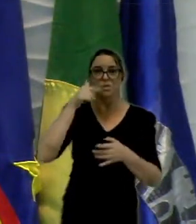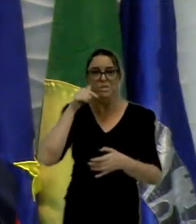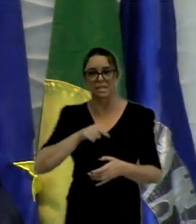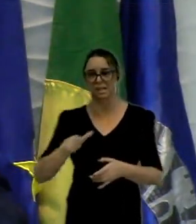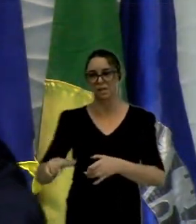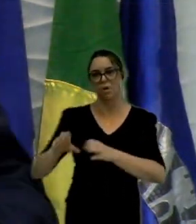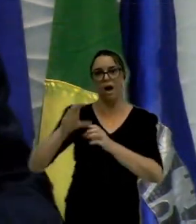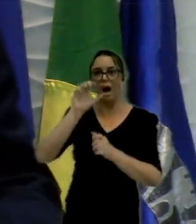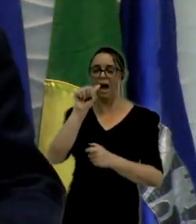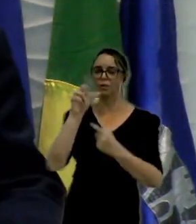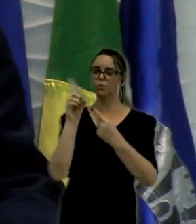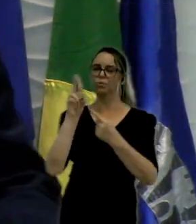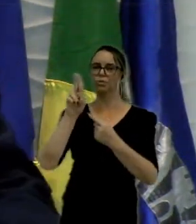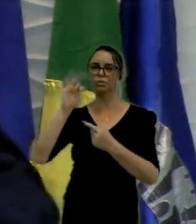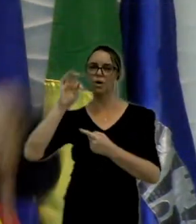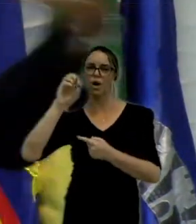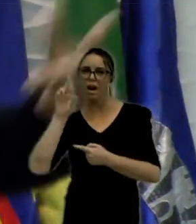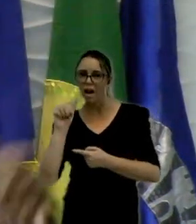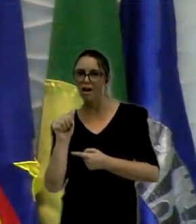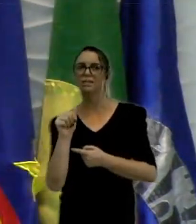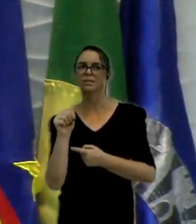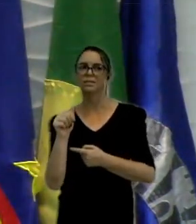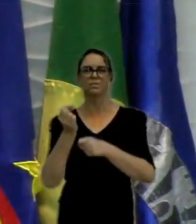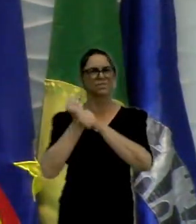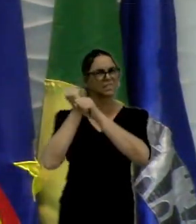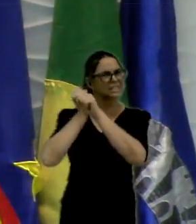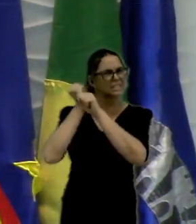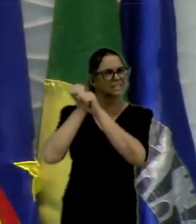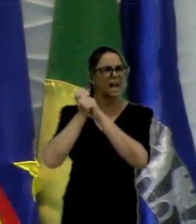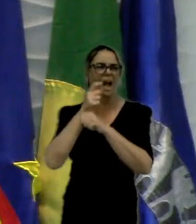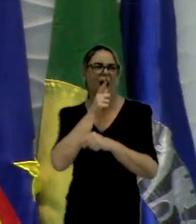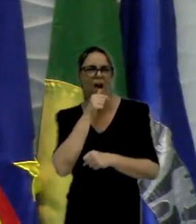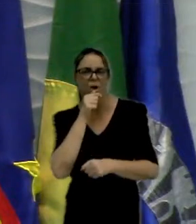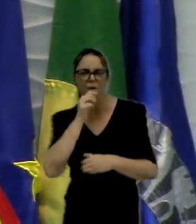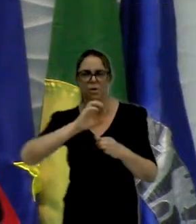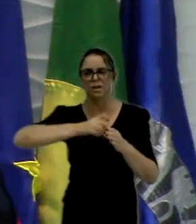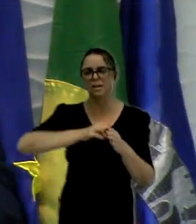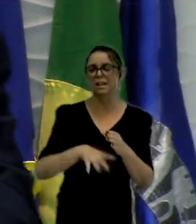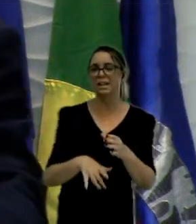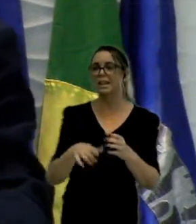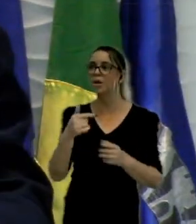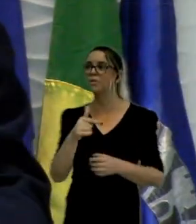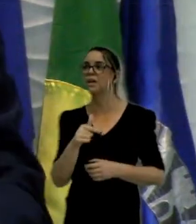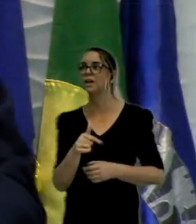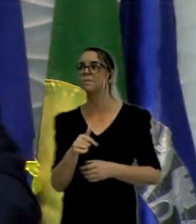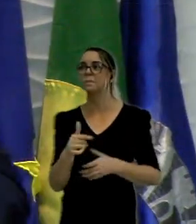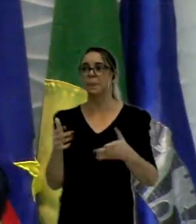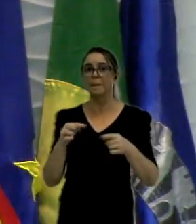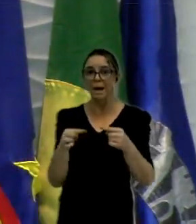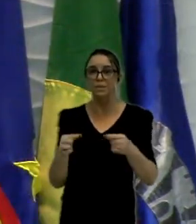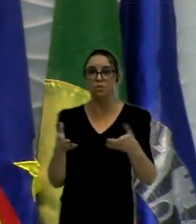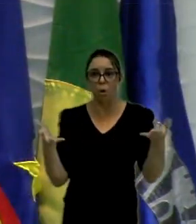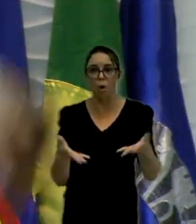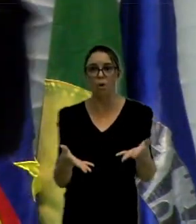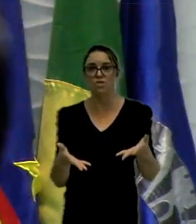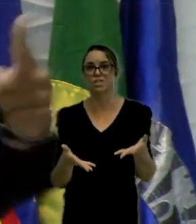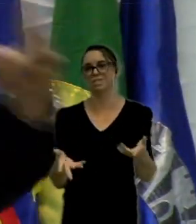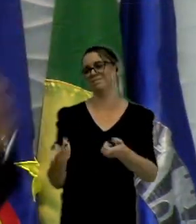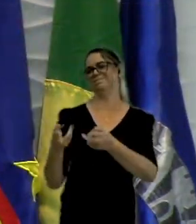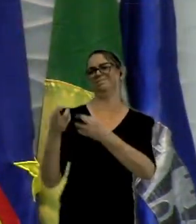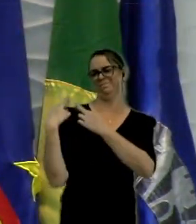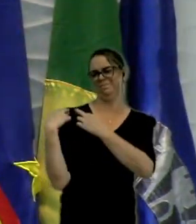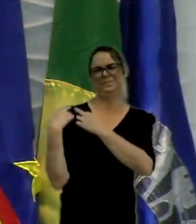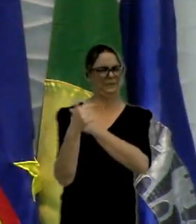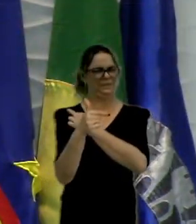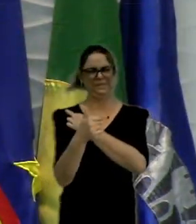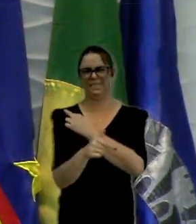luta e do povo. 12 anos sem água na torneira. Aí hoje, foi irresponsabilidade de uma gestão